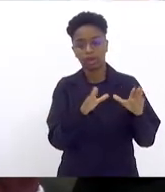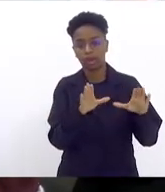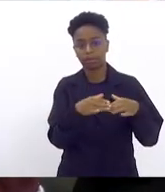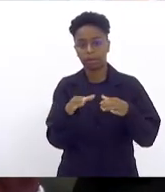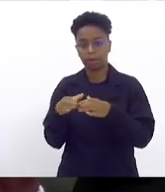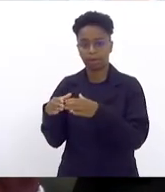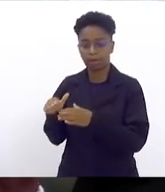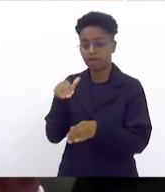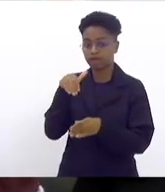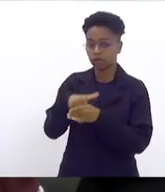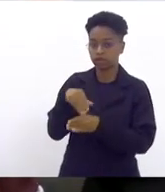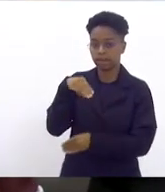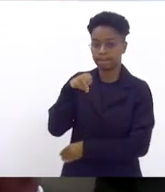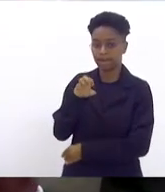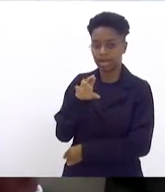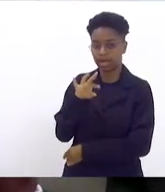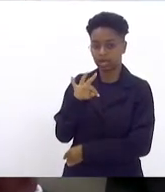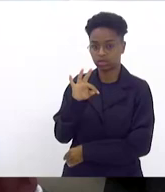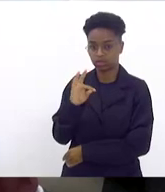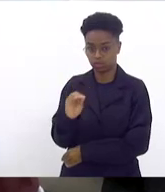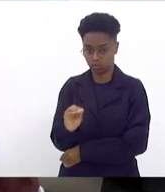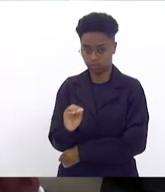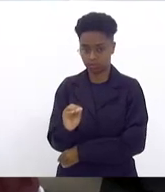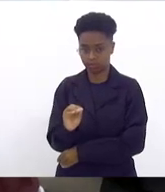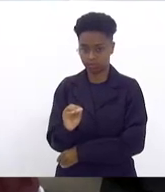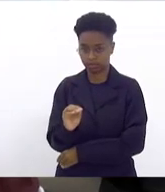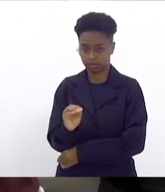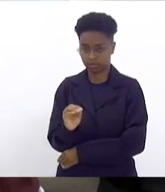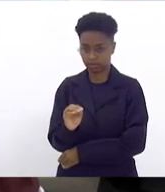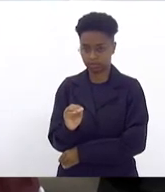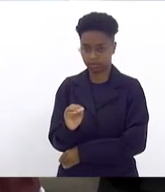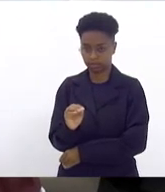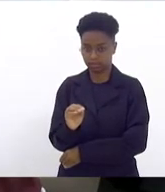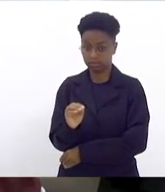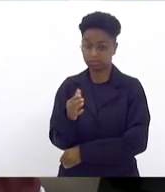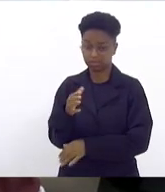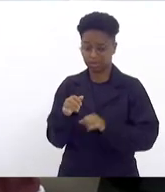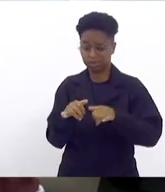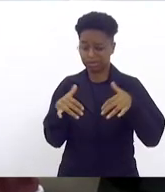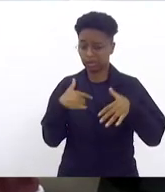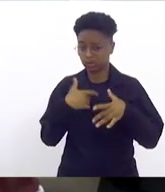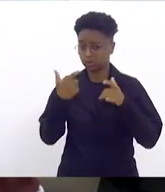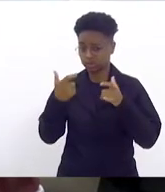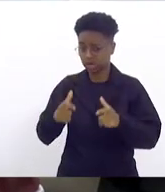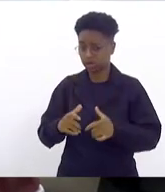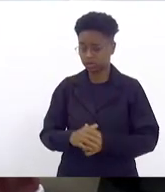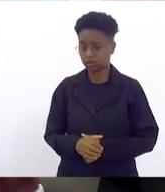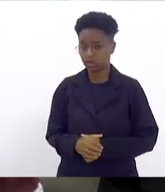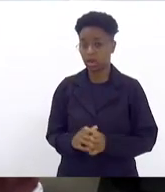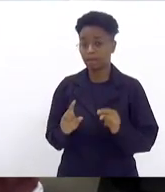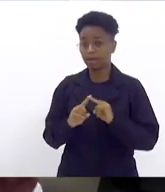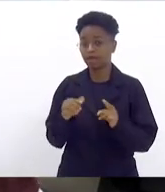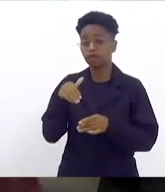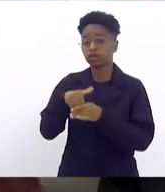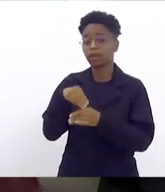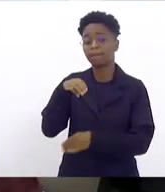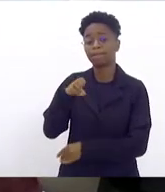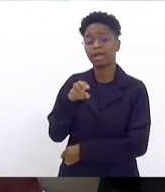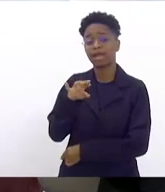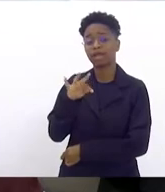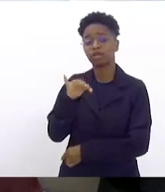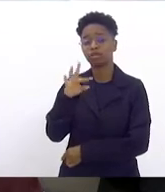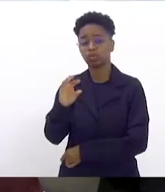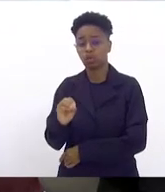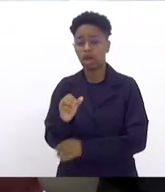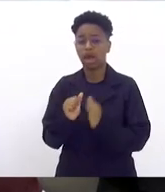mérito, né? Por isso que a vez do plenário eu sou chato, ali é o cara não, votar no mérito, acompanha o parecer